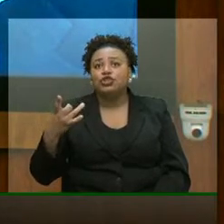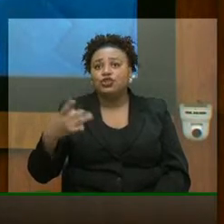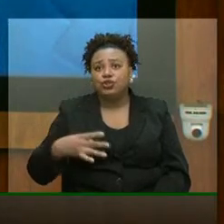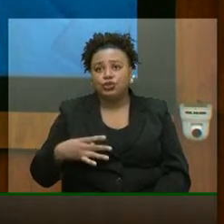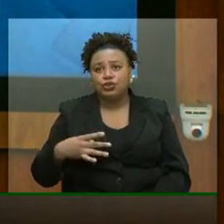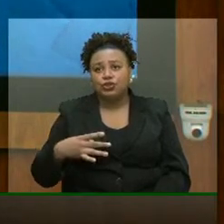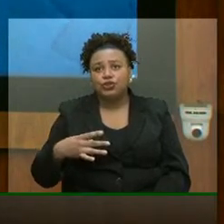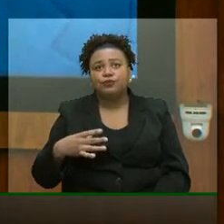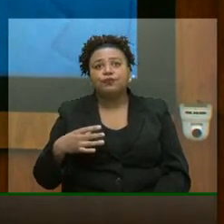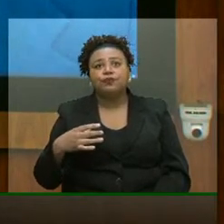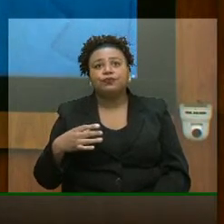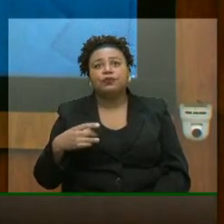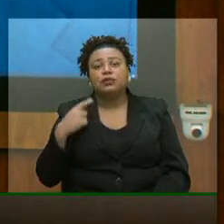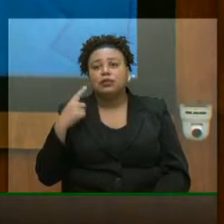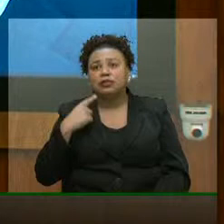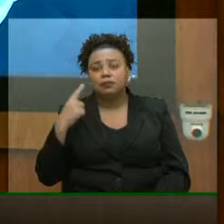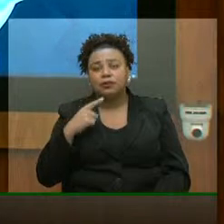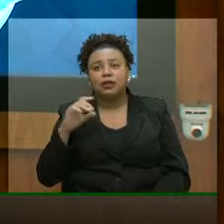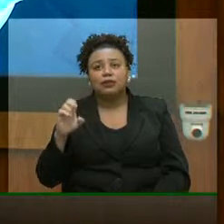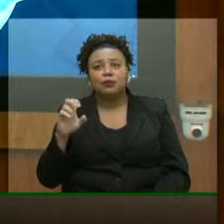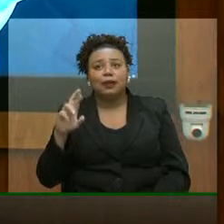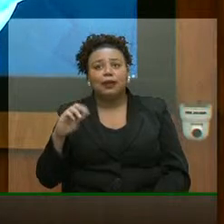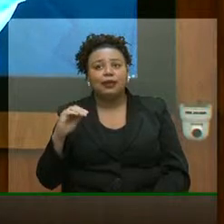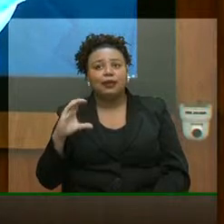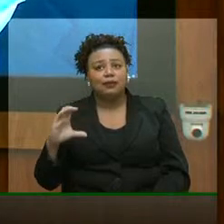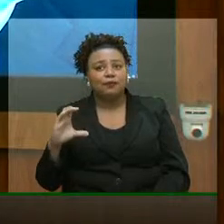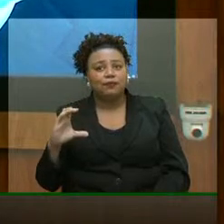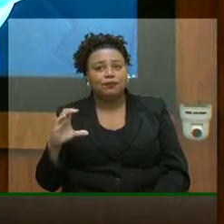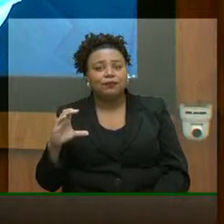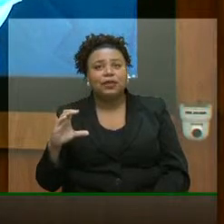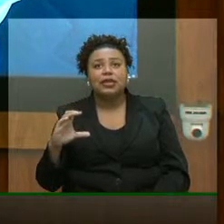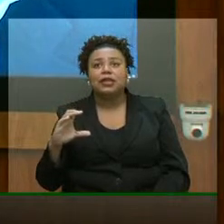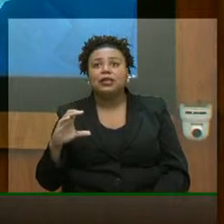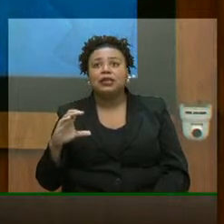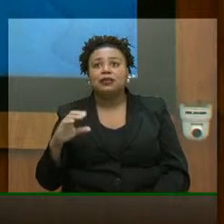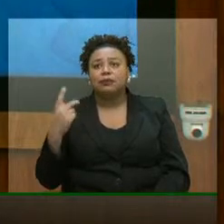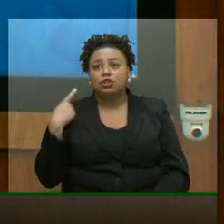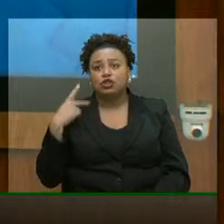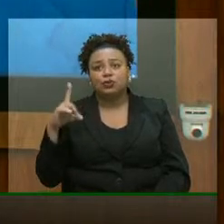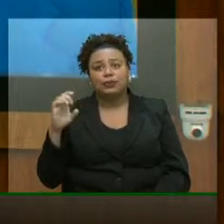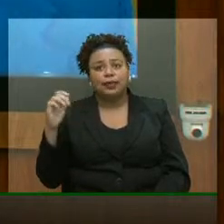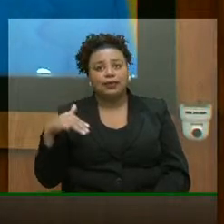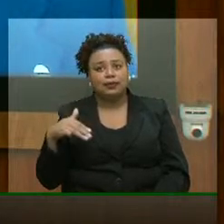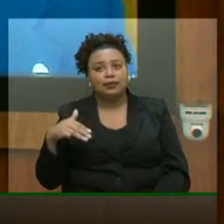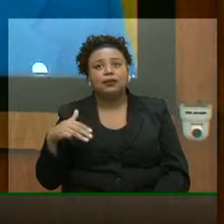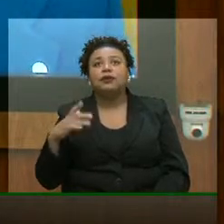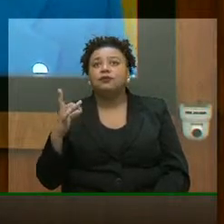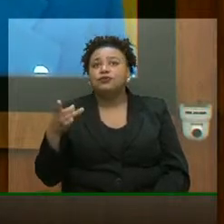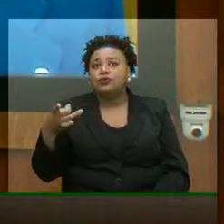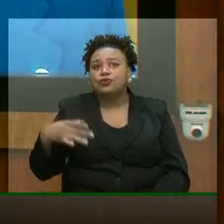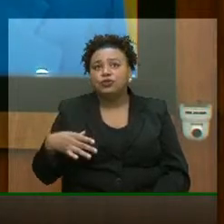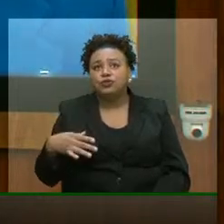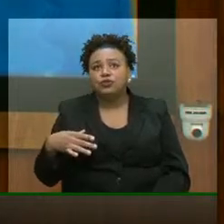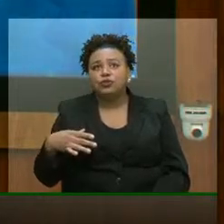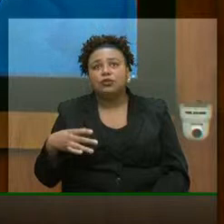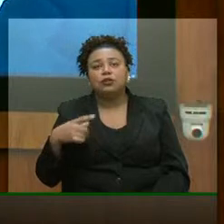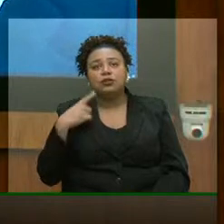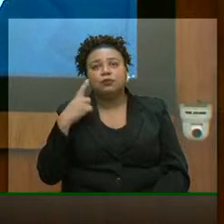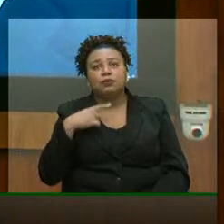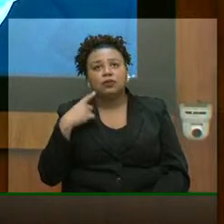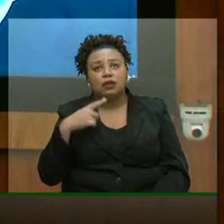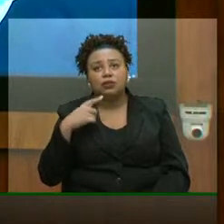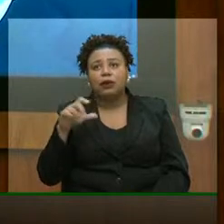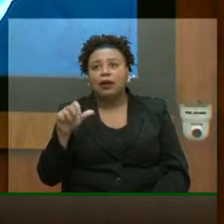Desiste, deputado Gabriel Souza. Deputado Eric Lins, do Democratas. Desisto, deputado Eric Lins.